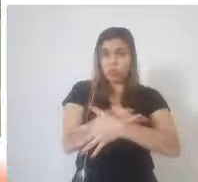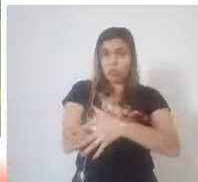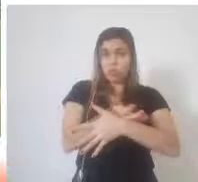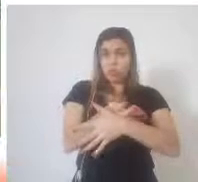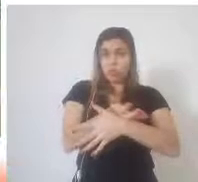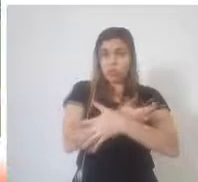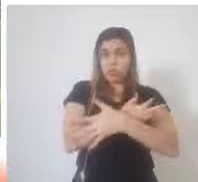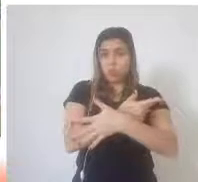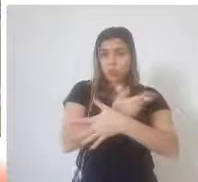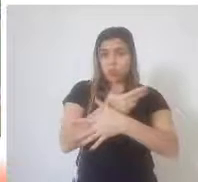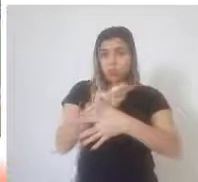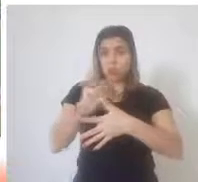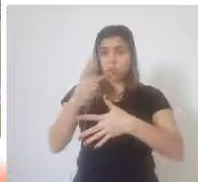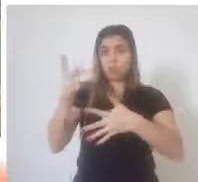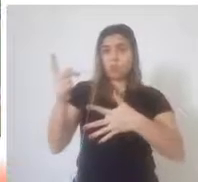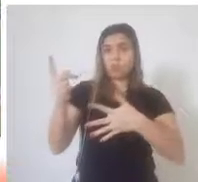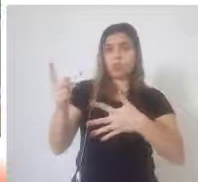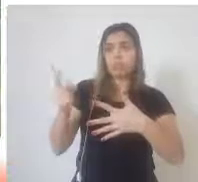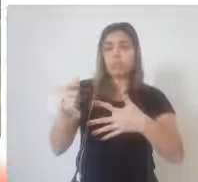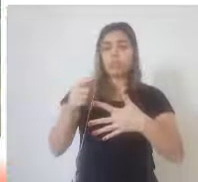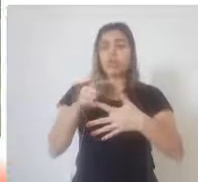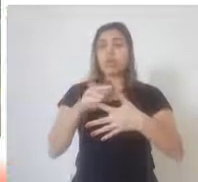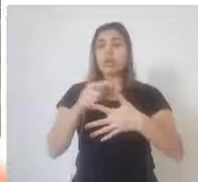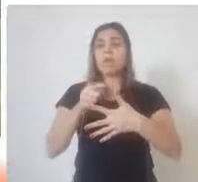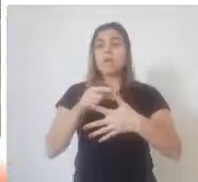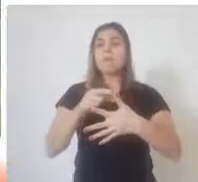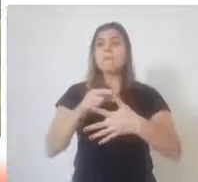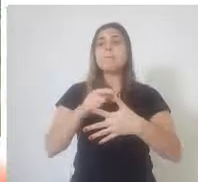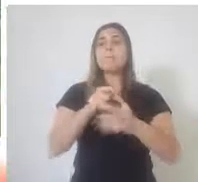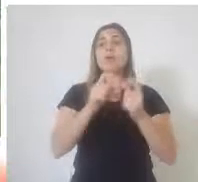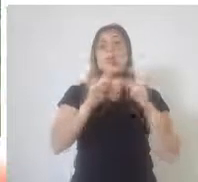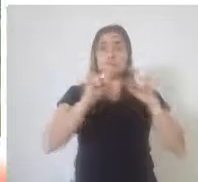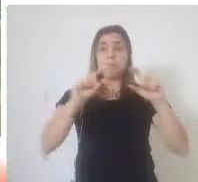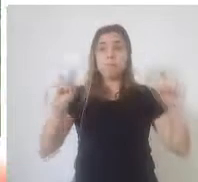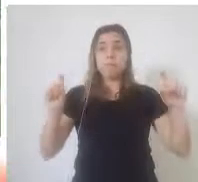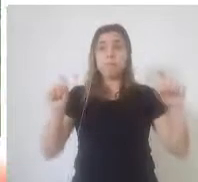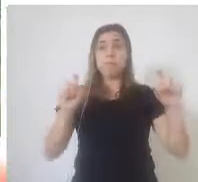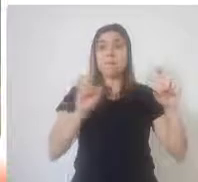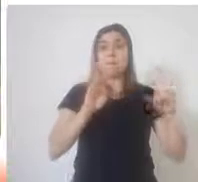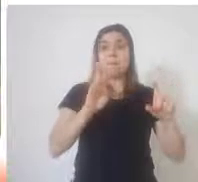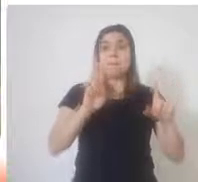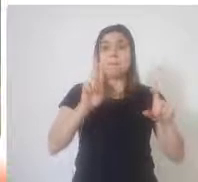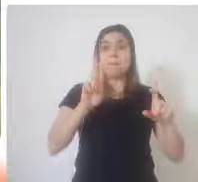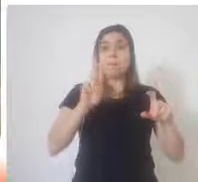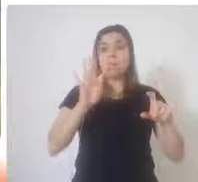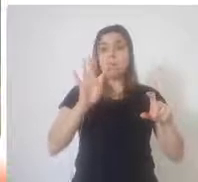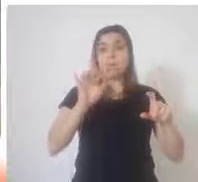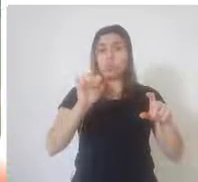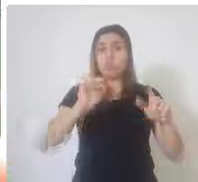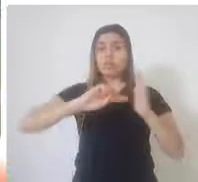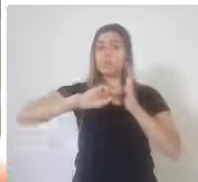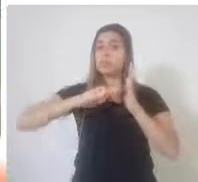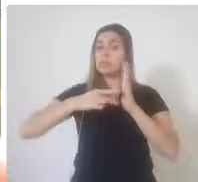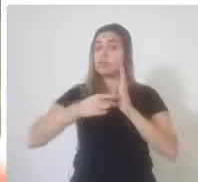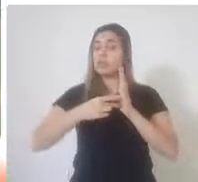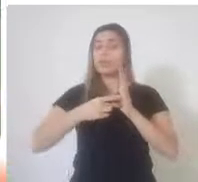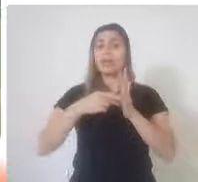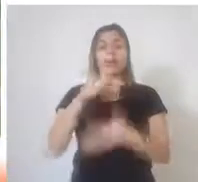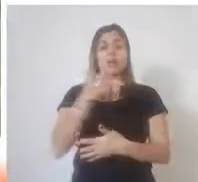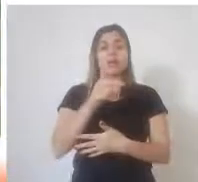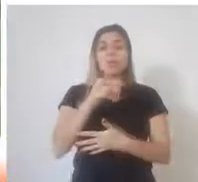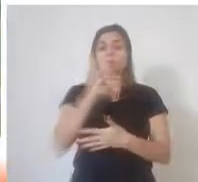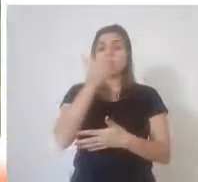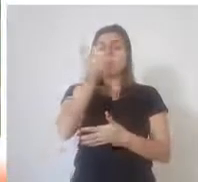orgânica produzida pelos autotróficos, bruta significa que é sem as perdas de